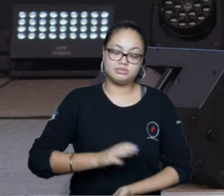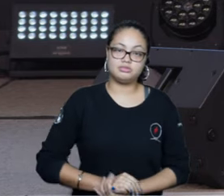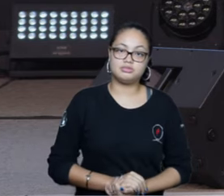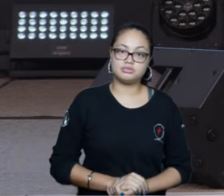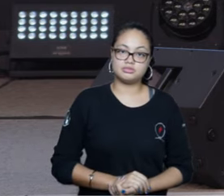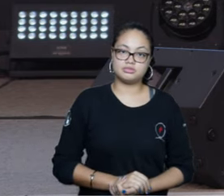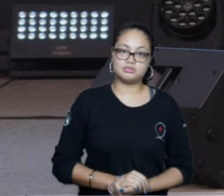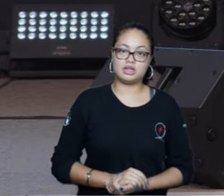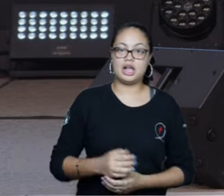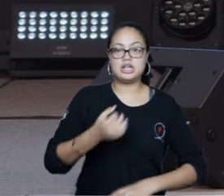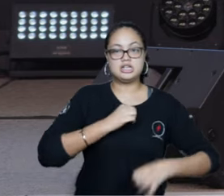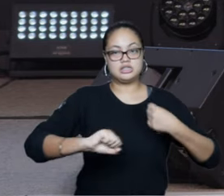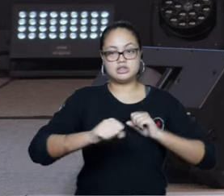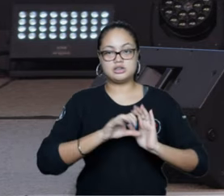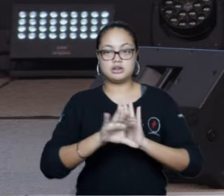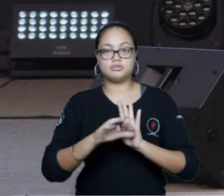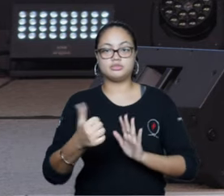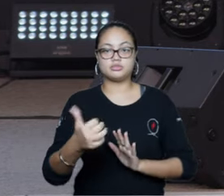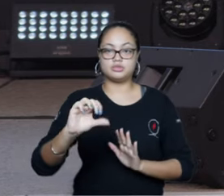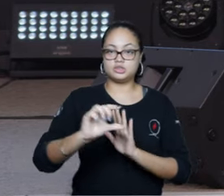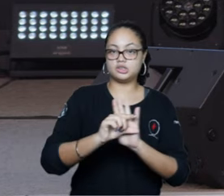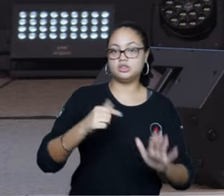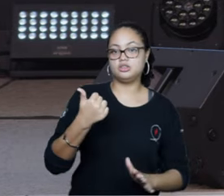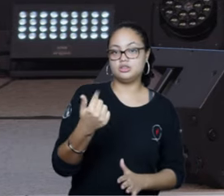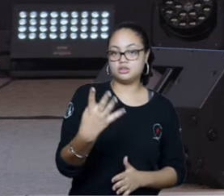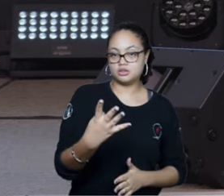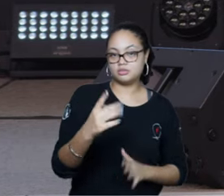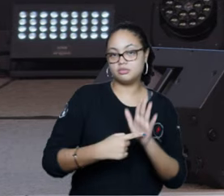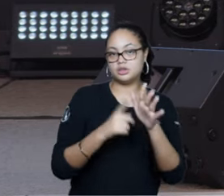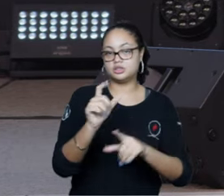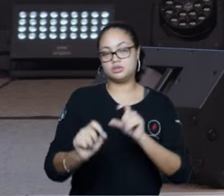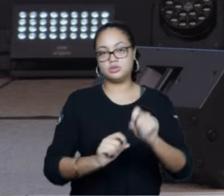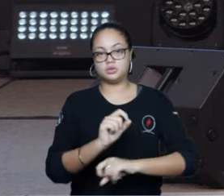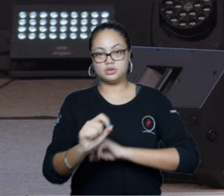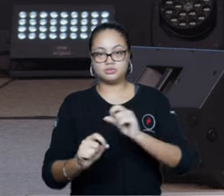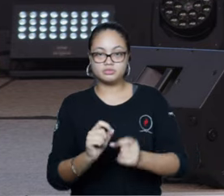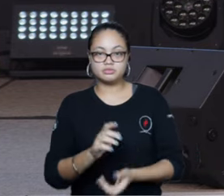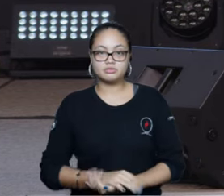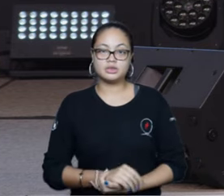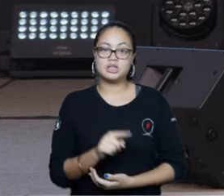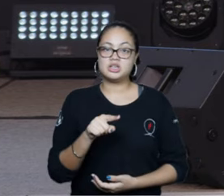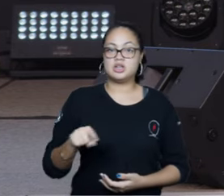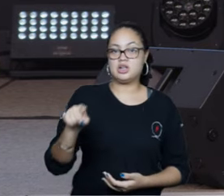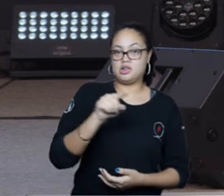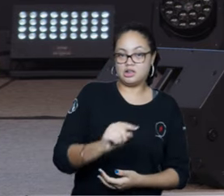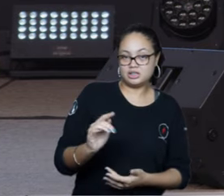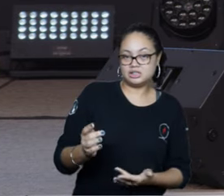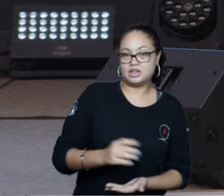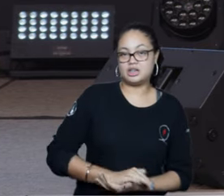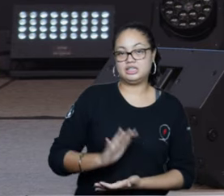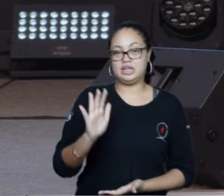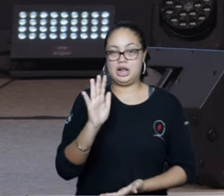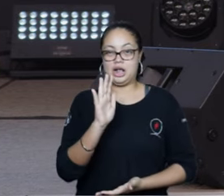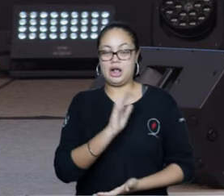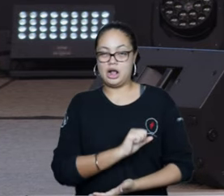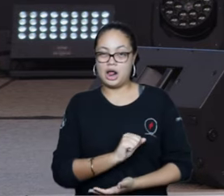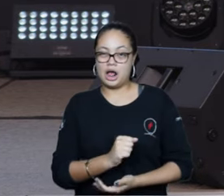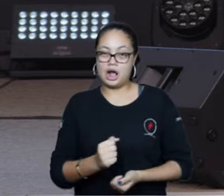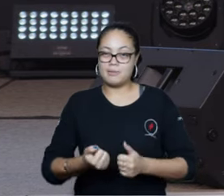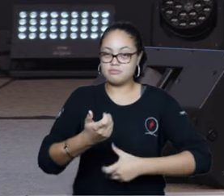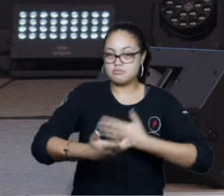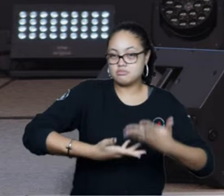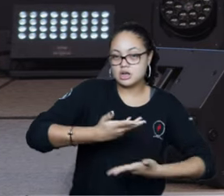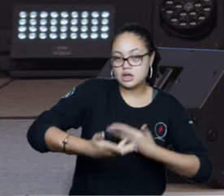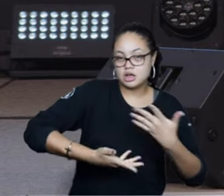o Salmo 19 Versículo 14 diz sejam agradáveis as palavras da minha boca